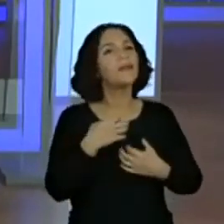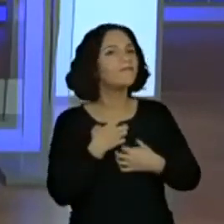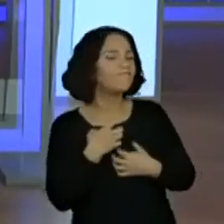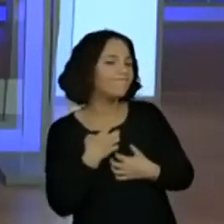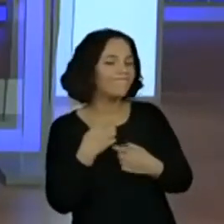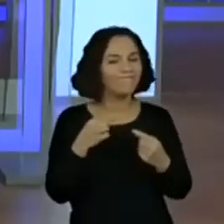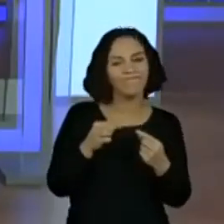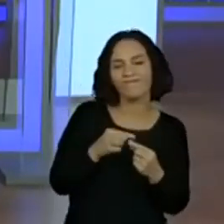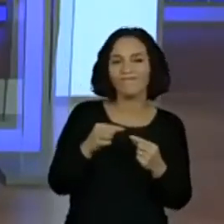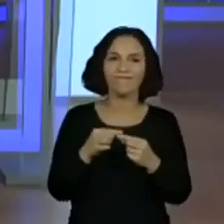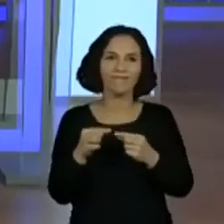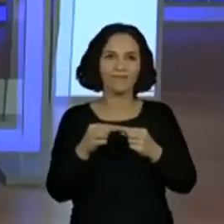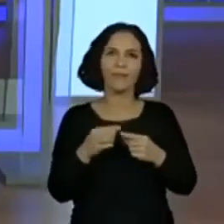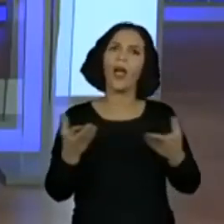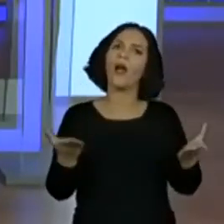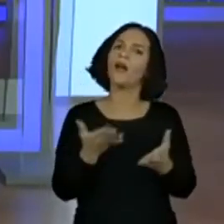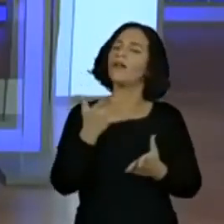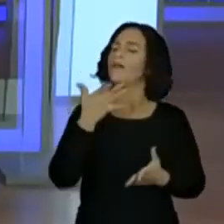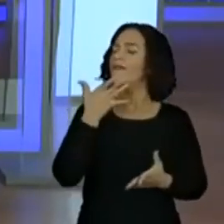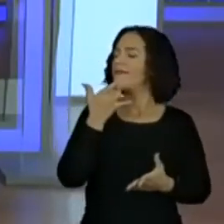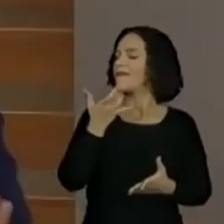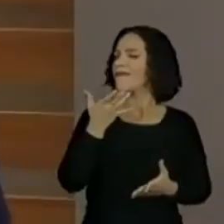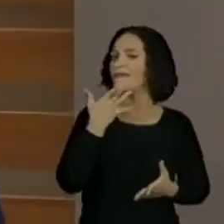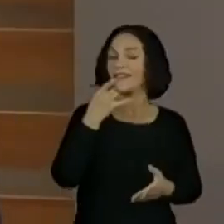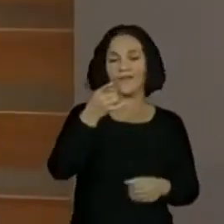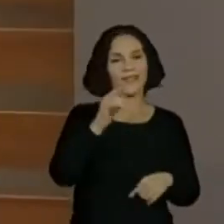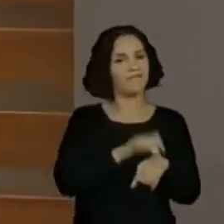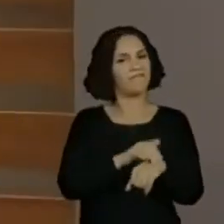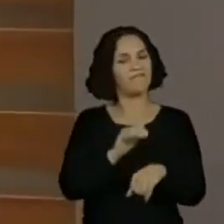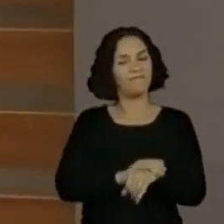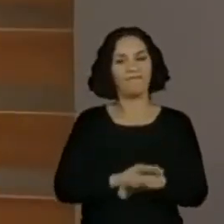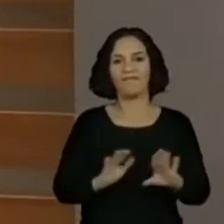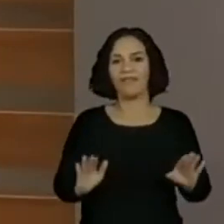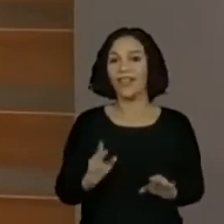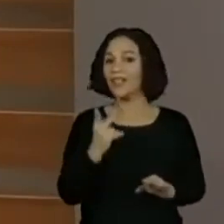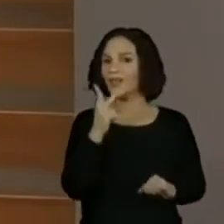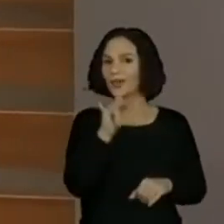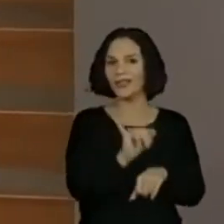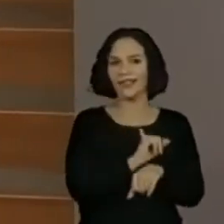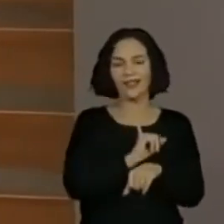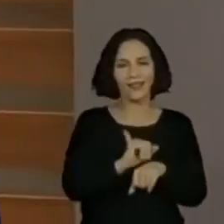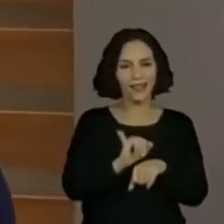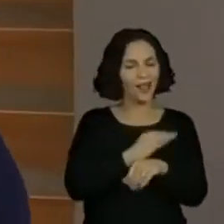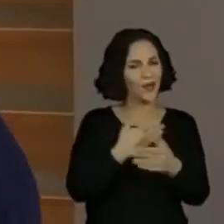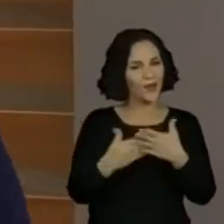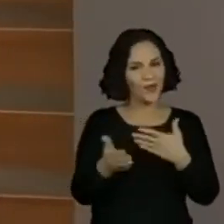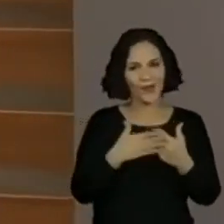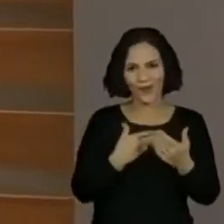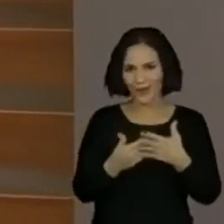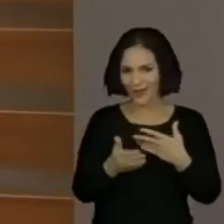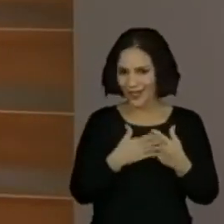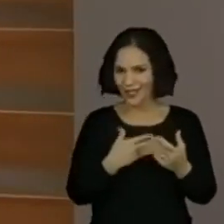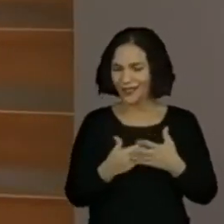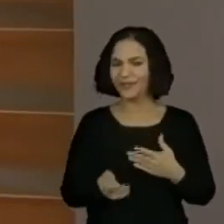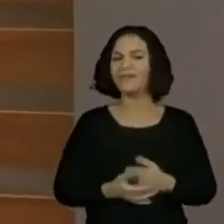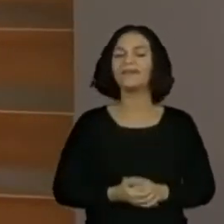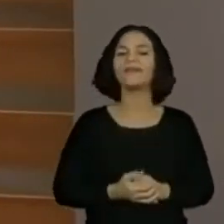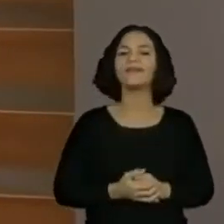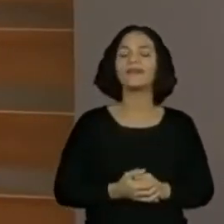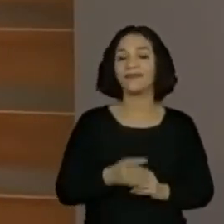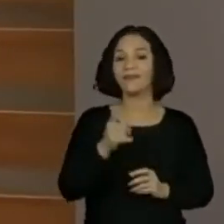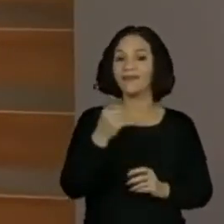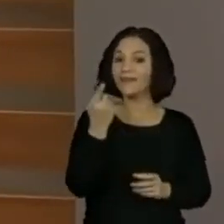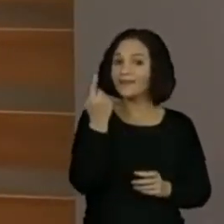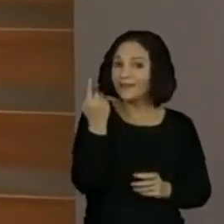achando. Ah, agora essa é fácil. Agora é com vocês. Vocês vão usar a estratégia que vocês quiserem. Levanta daí,